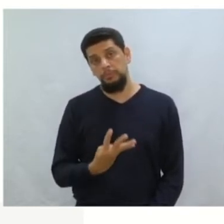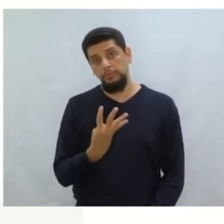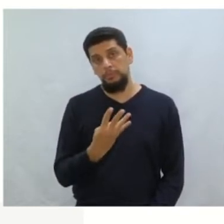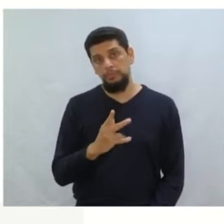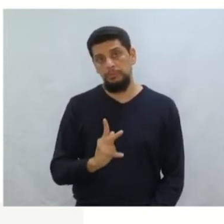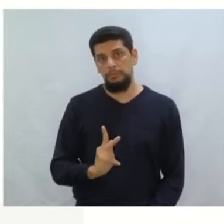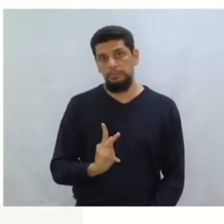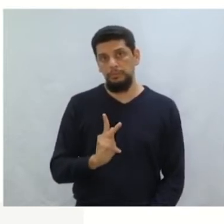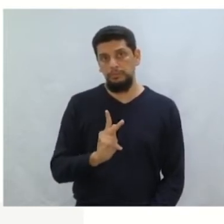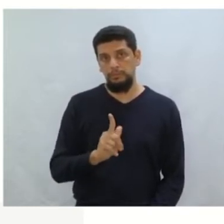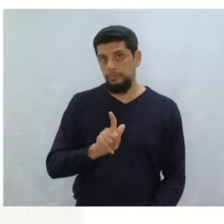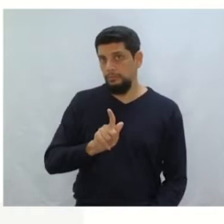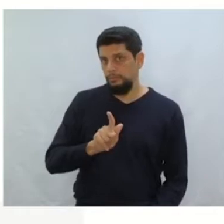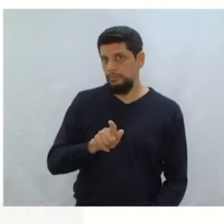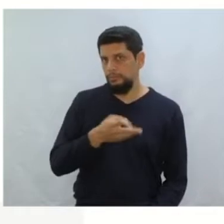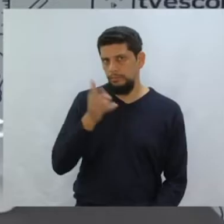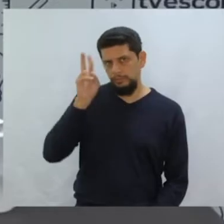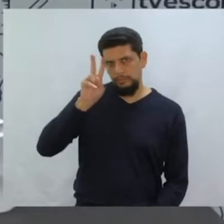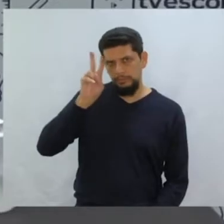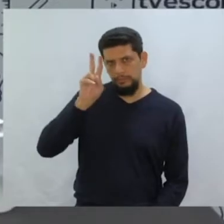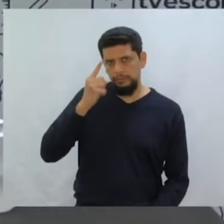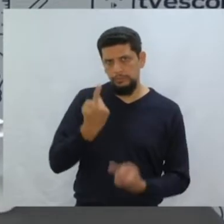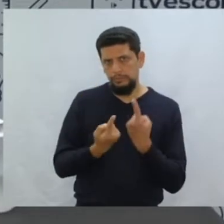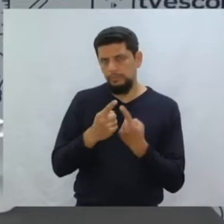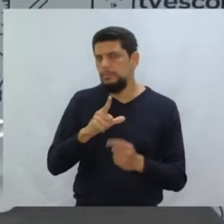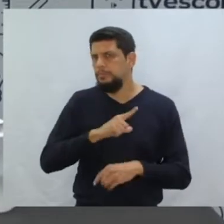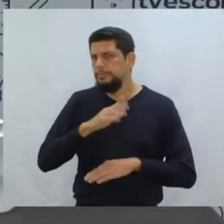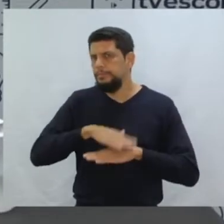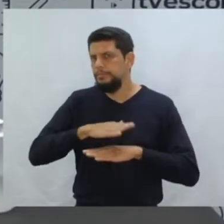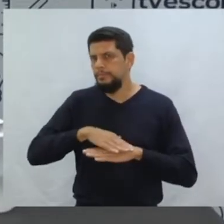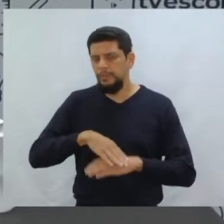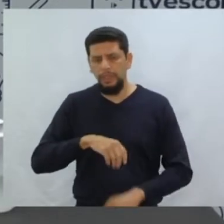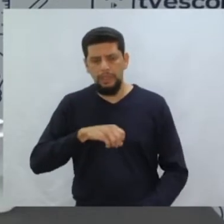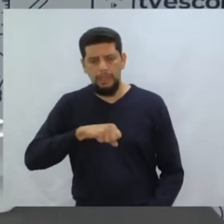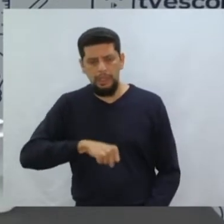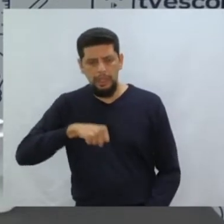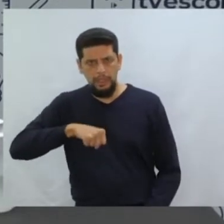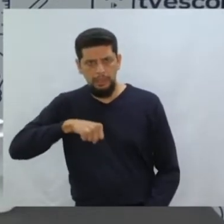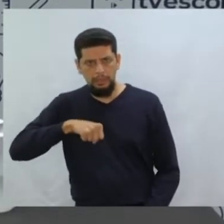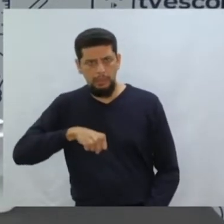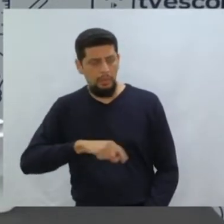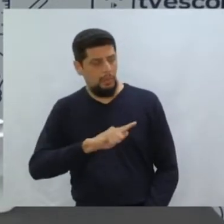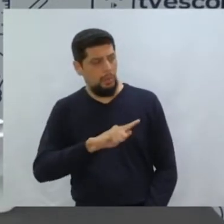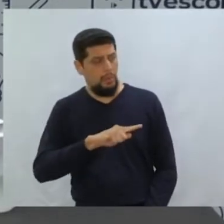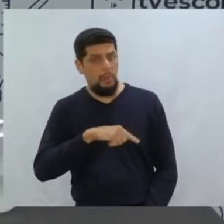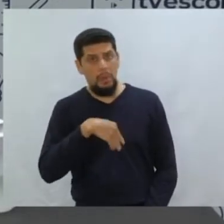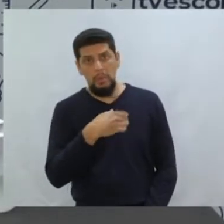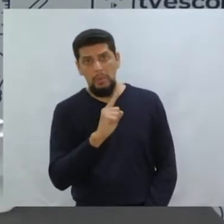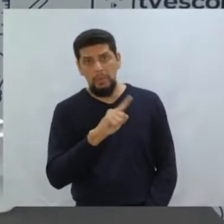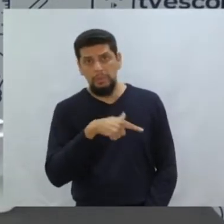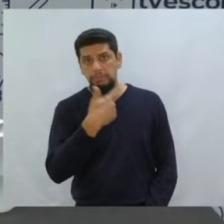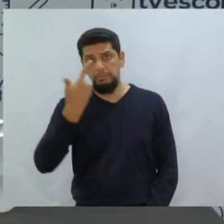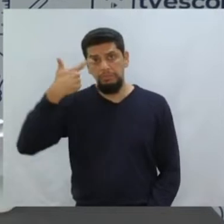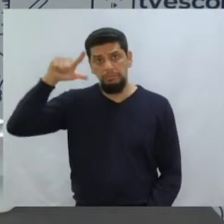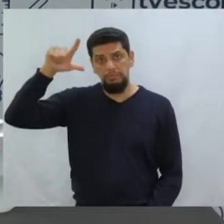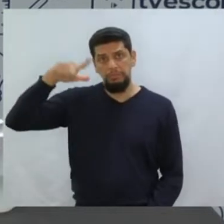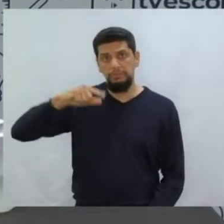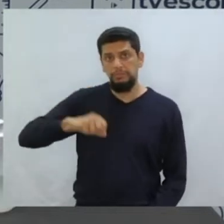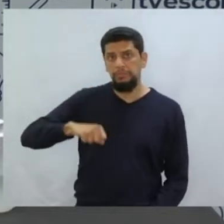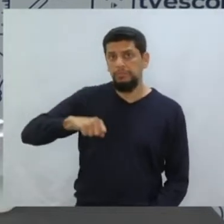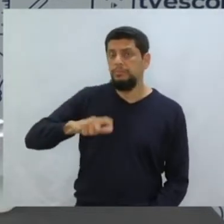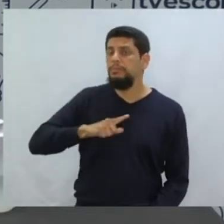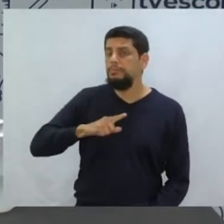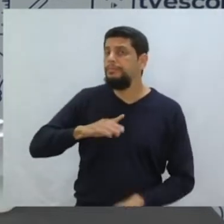4 quilos. Você lembra? Qual será que tem mais? Será que é essa cestinha ou a anterior que fizemos?